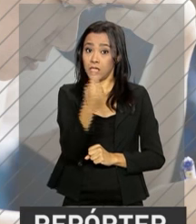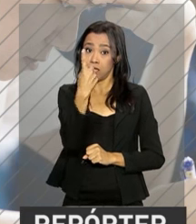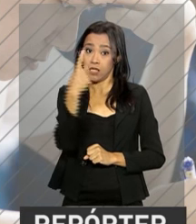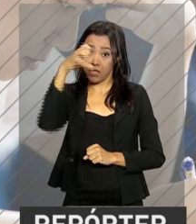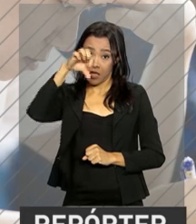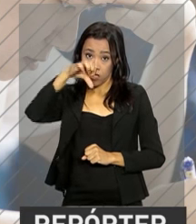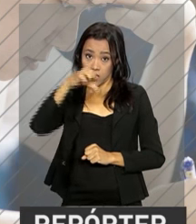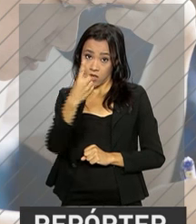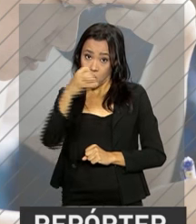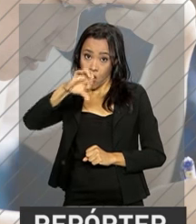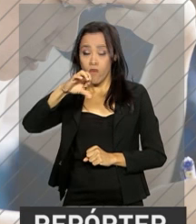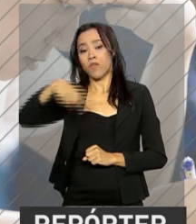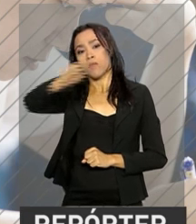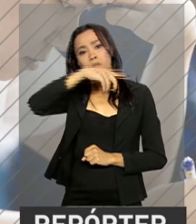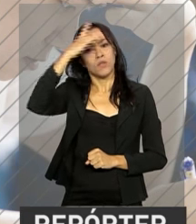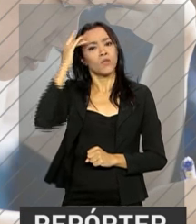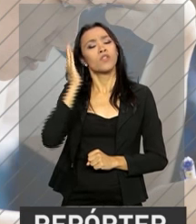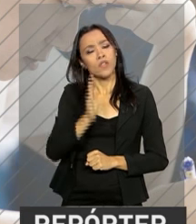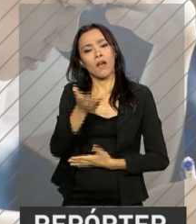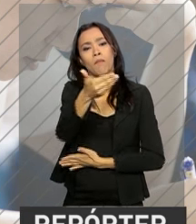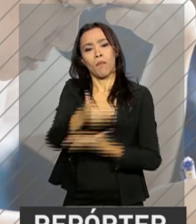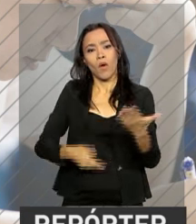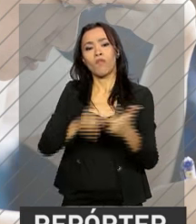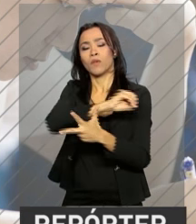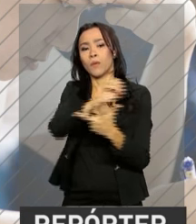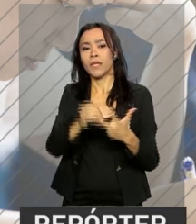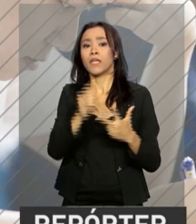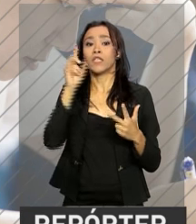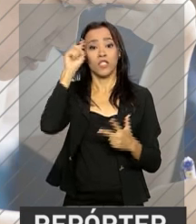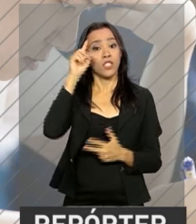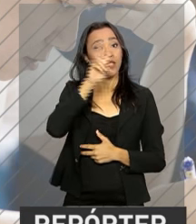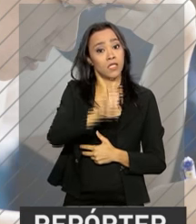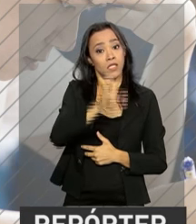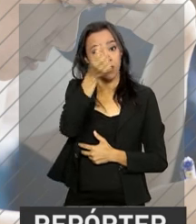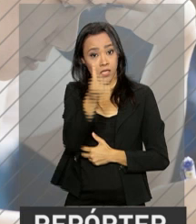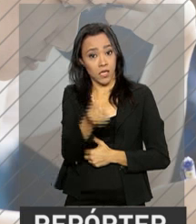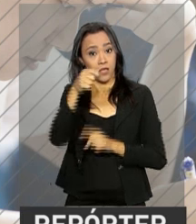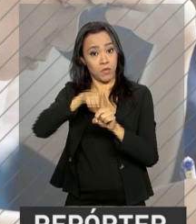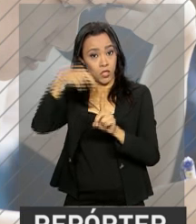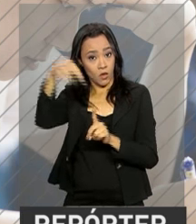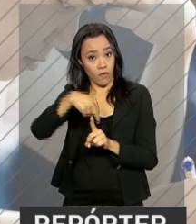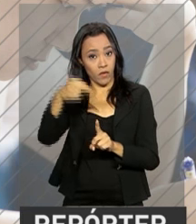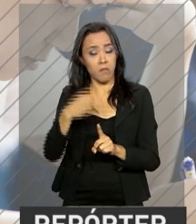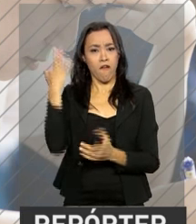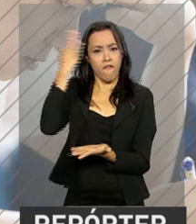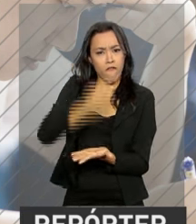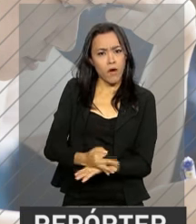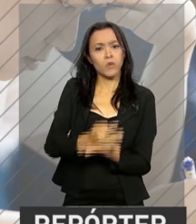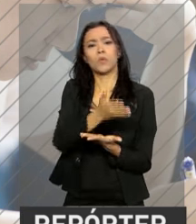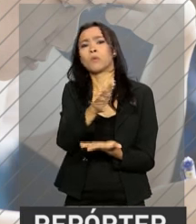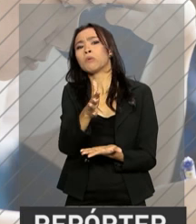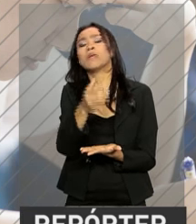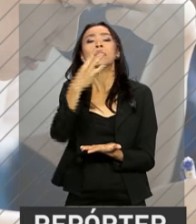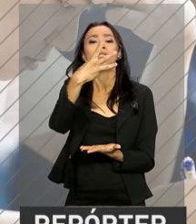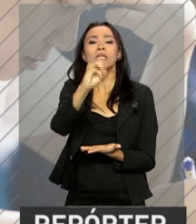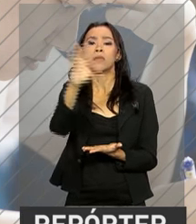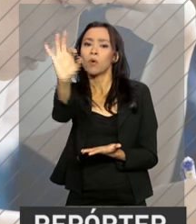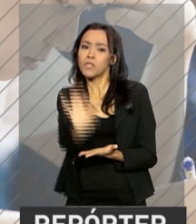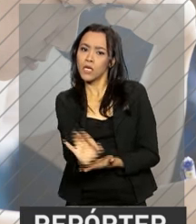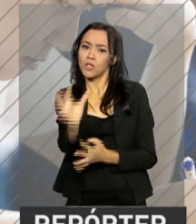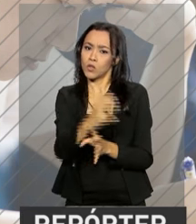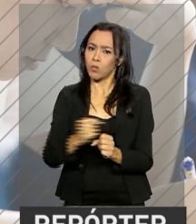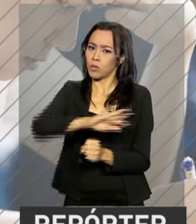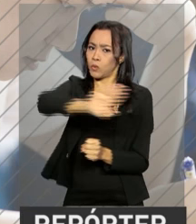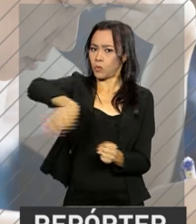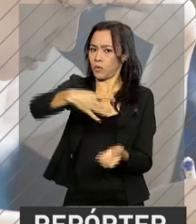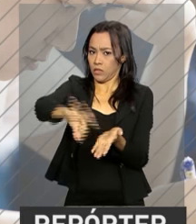5.848.619 candidatos fizeram a prova do Enem entre os dias 5 e 6 de novembro. O número de faltosos ficou em 30% do total